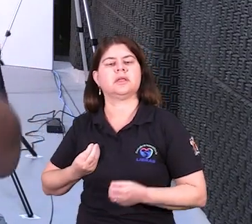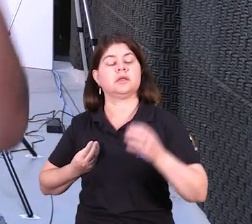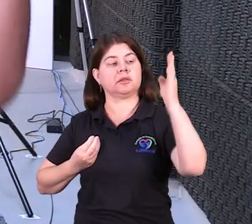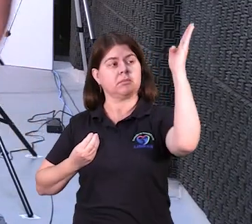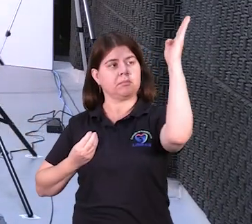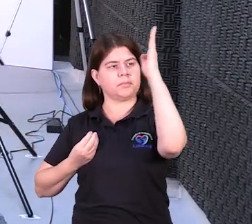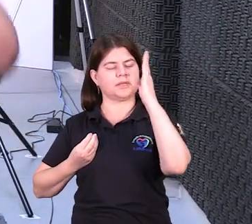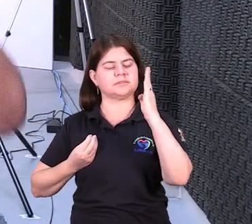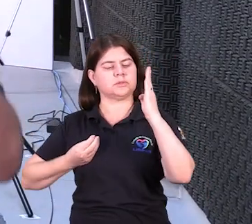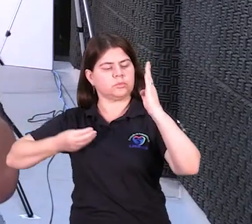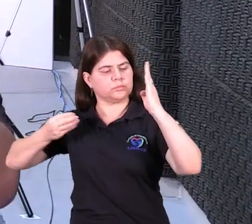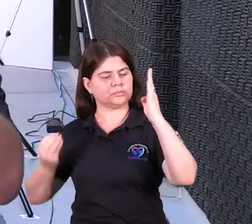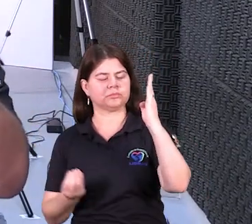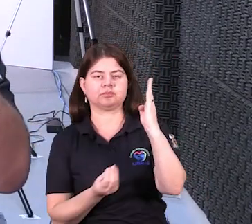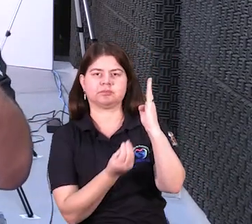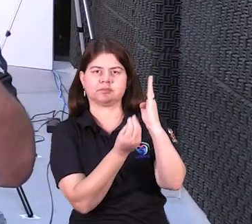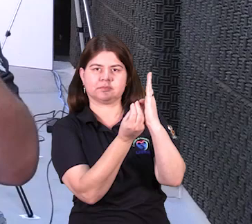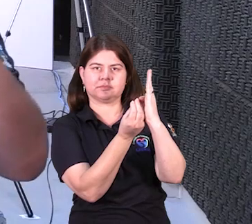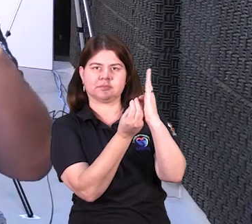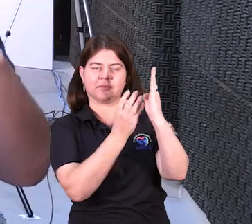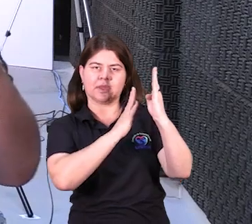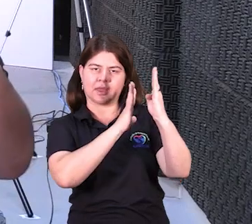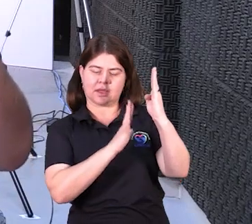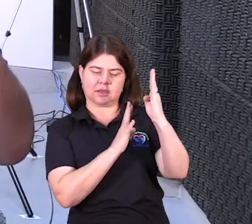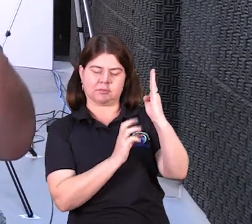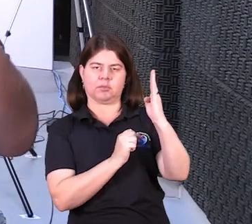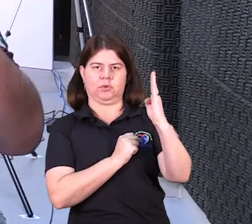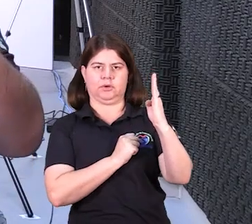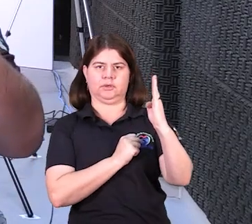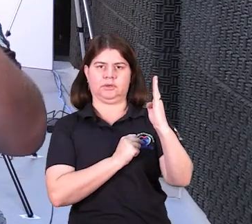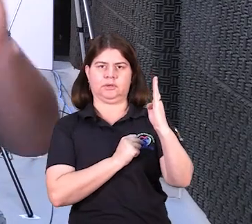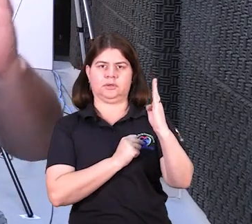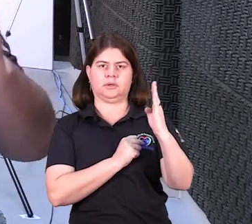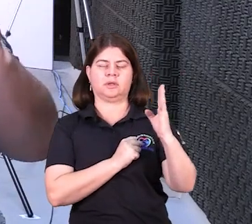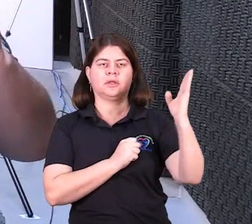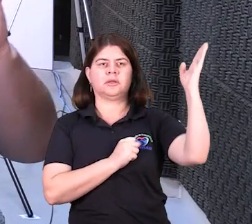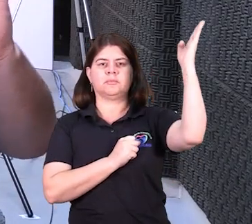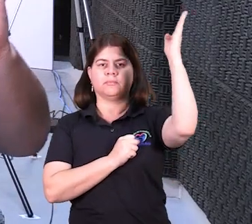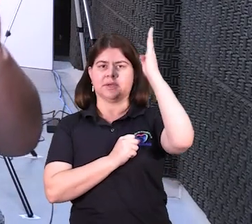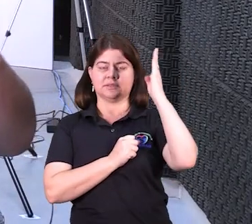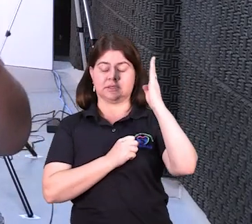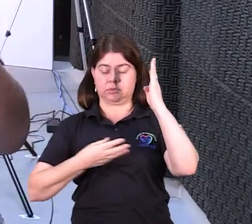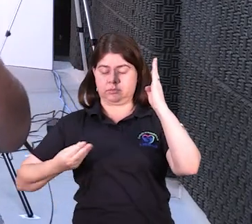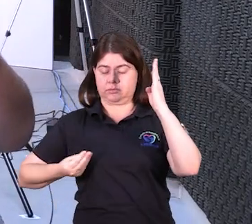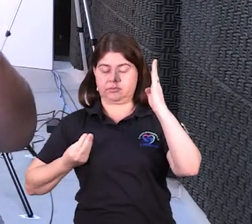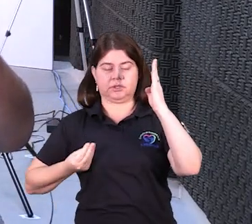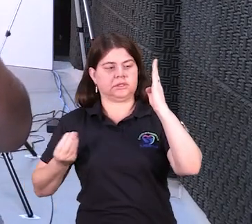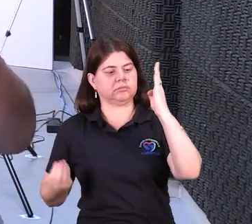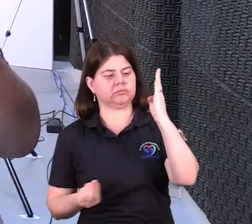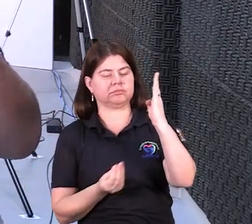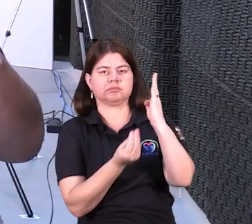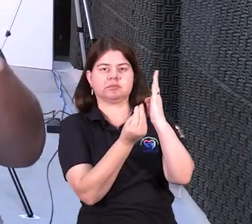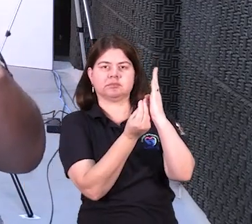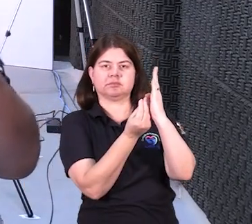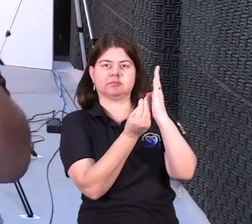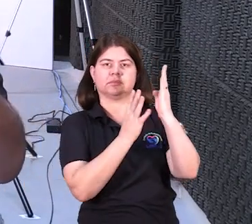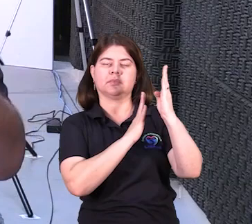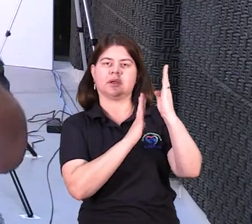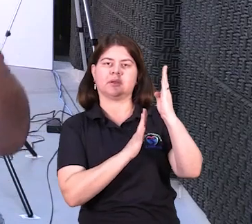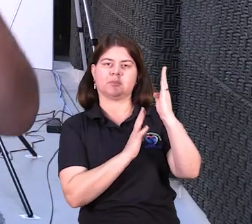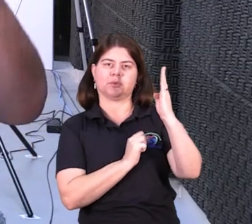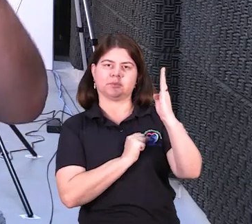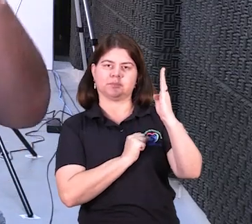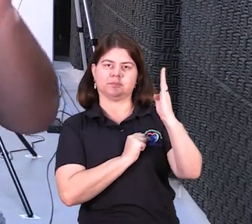Nossa vida no seio do Brasil, no âmago do Brasil, mais amores. E aí a gente vem a